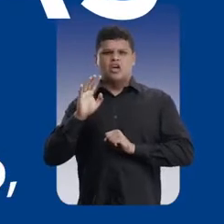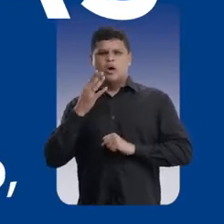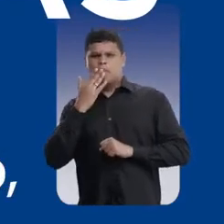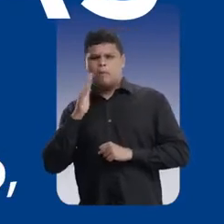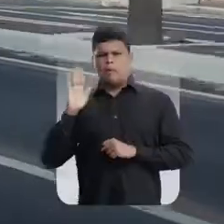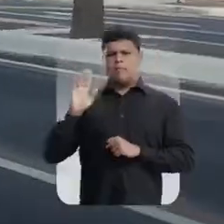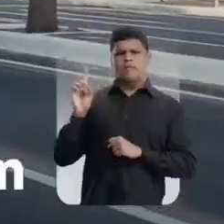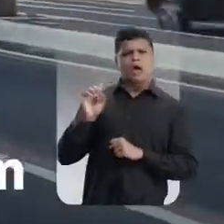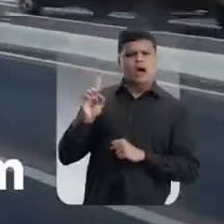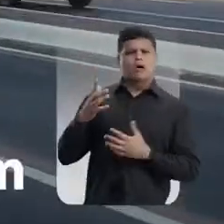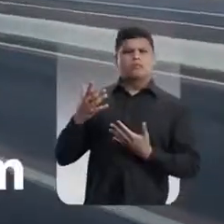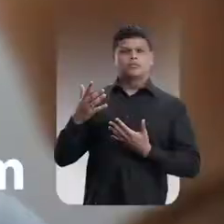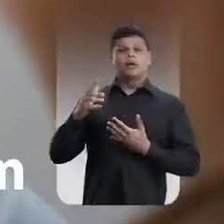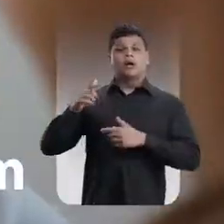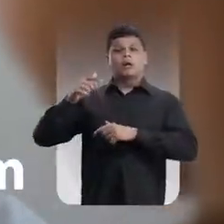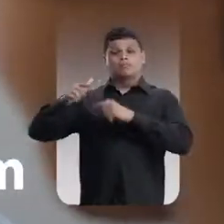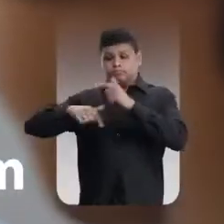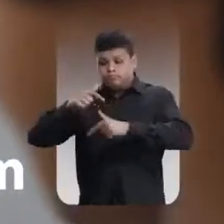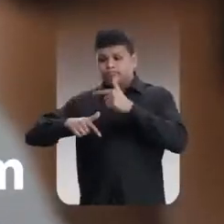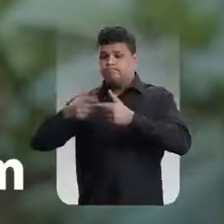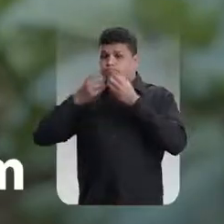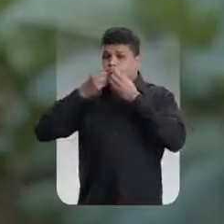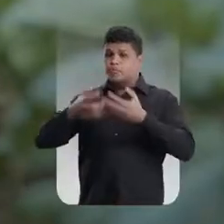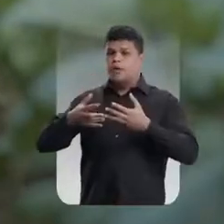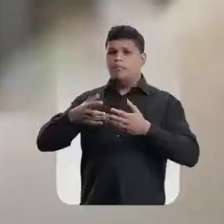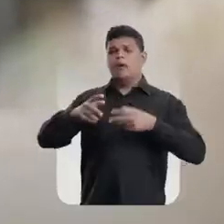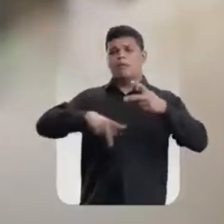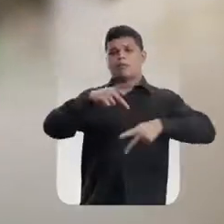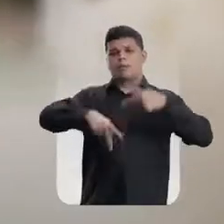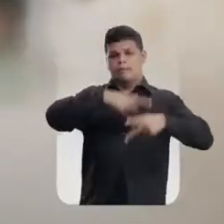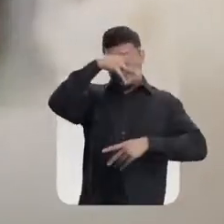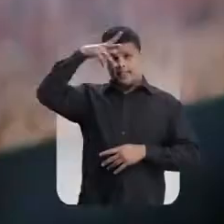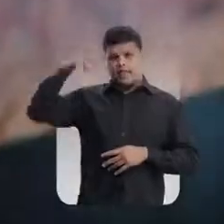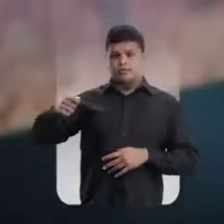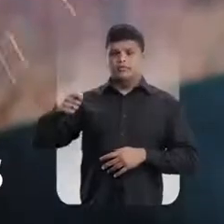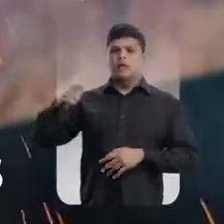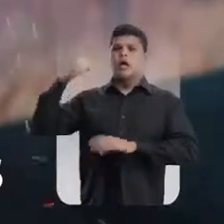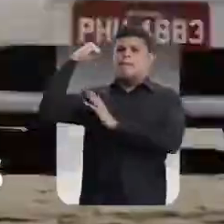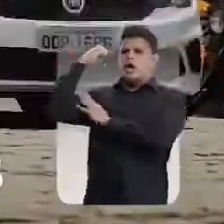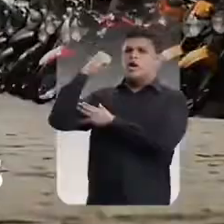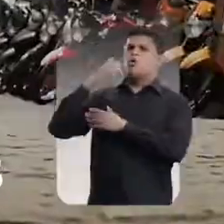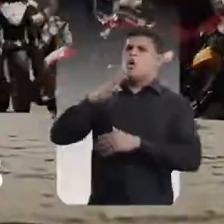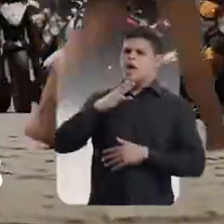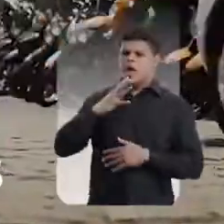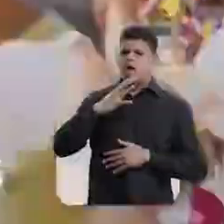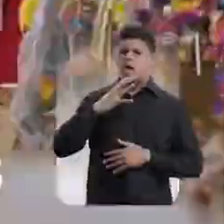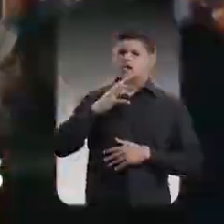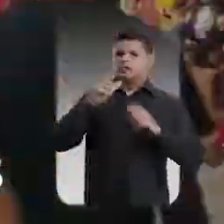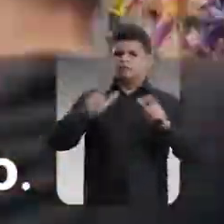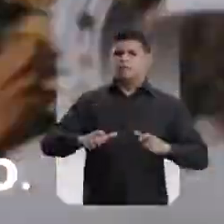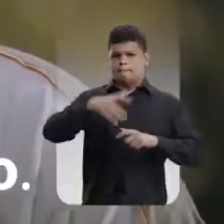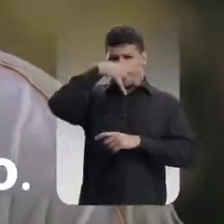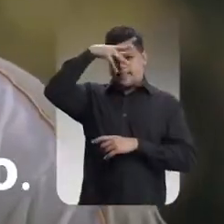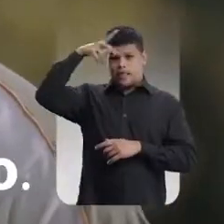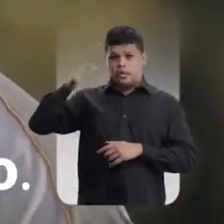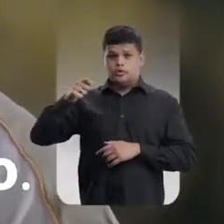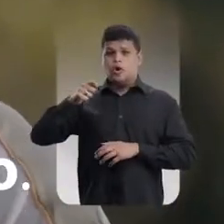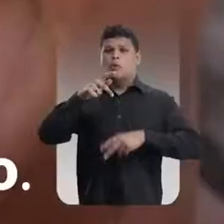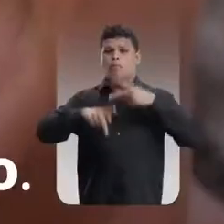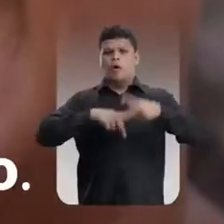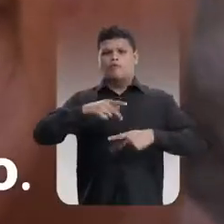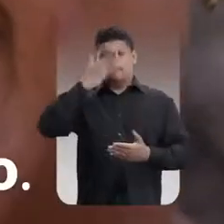horário político. Vai fazer as coisas funcionarem bem para todos os manauaras. Amazonino conhece Manaus e o